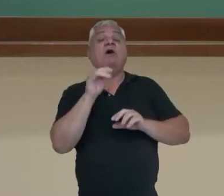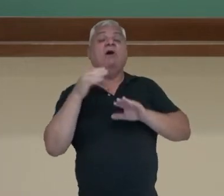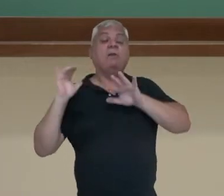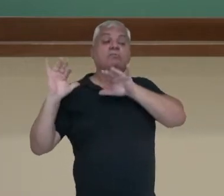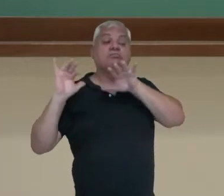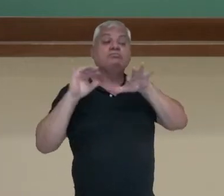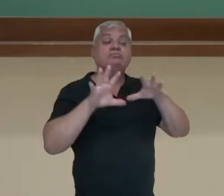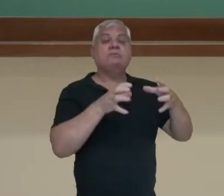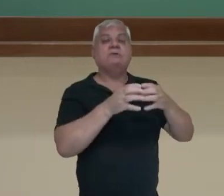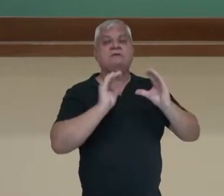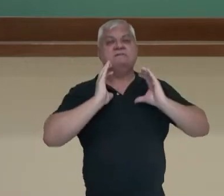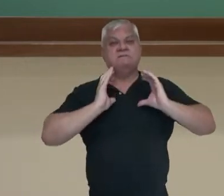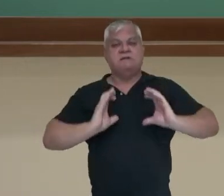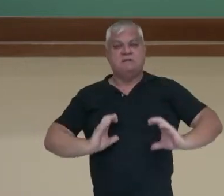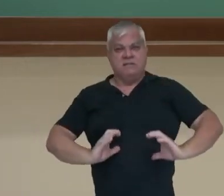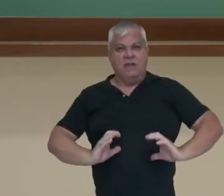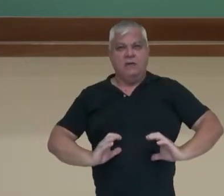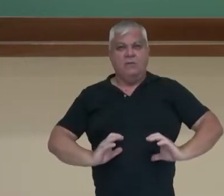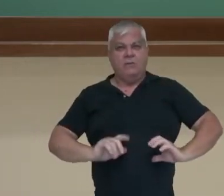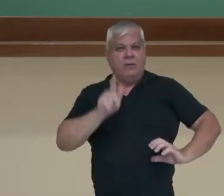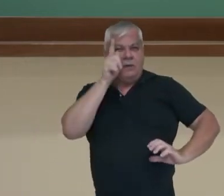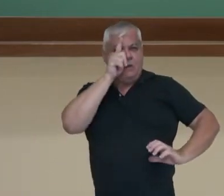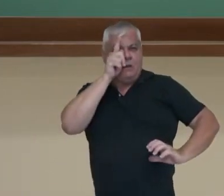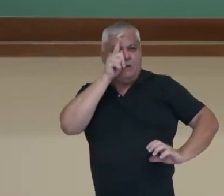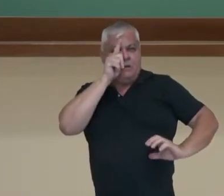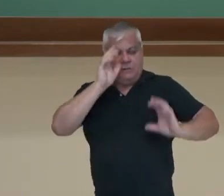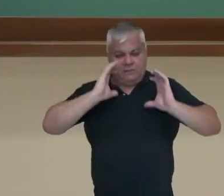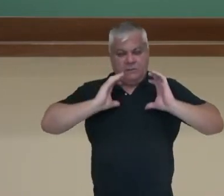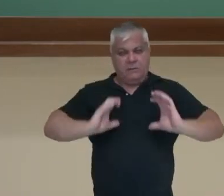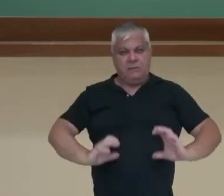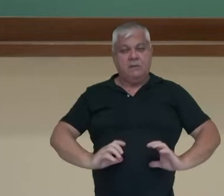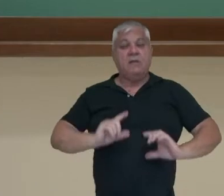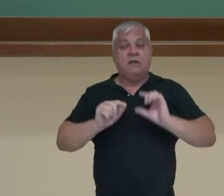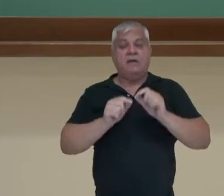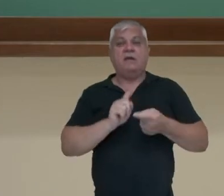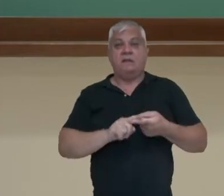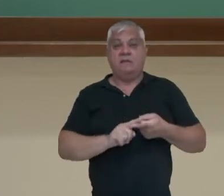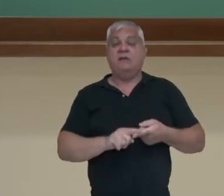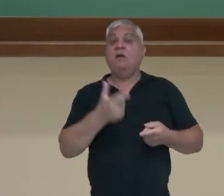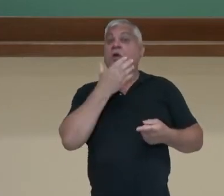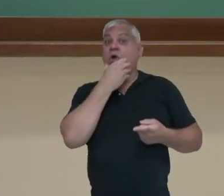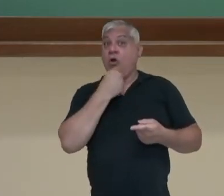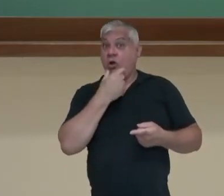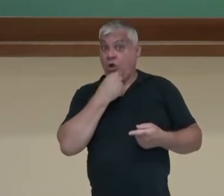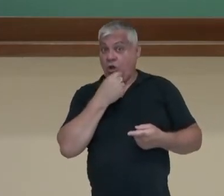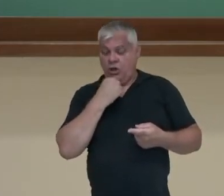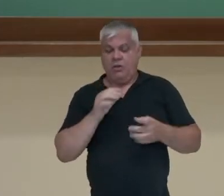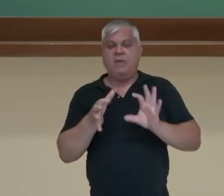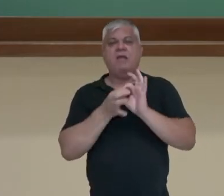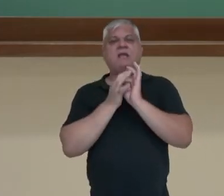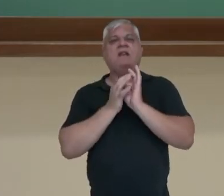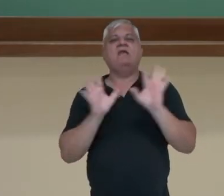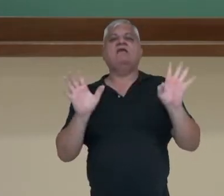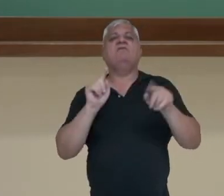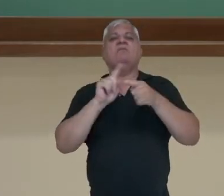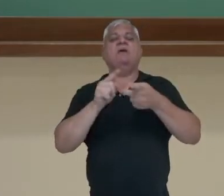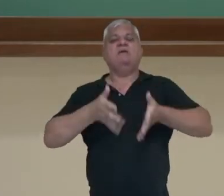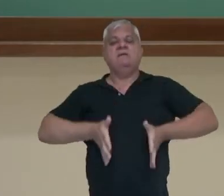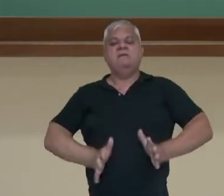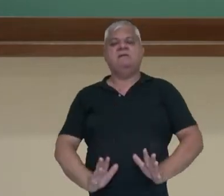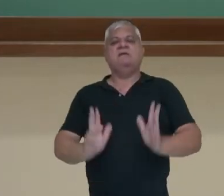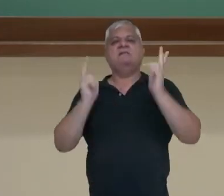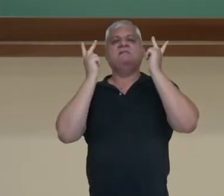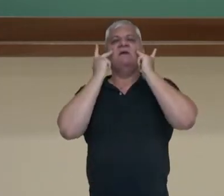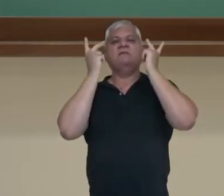era um cidadão nessa época aí de Atenas, né? Era o homem livre, e eu tô falando livre porque na